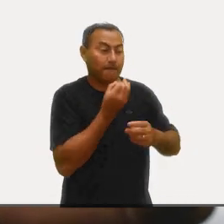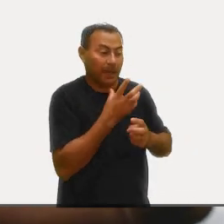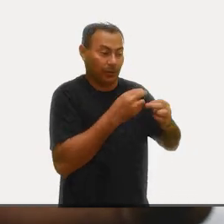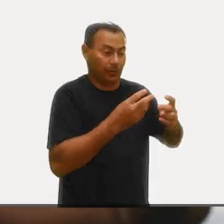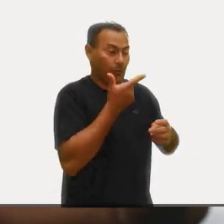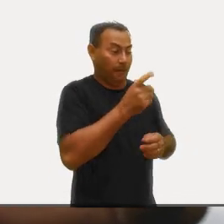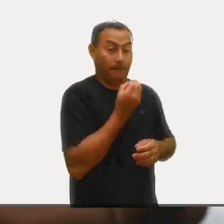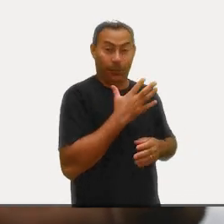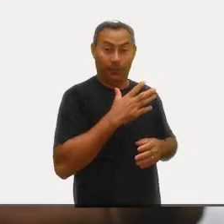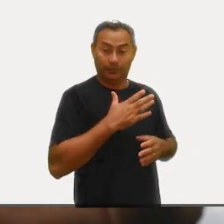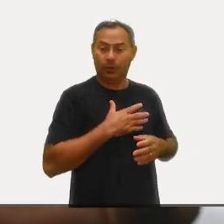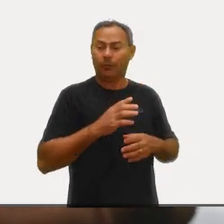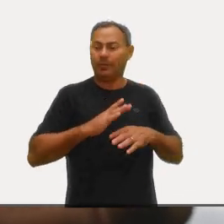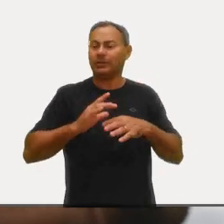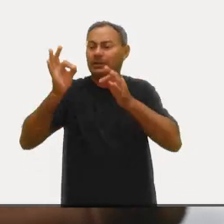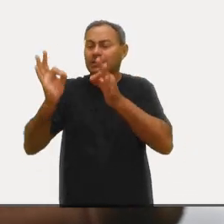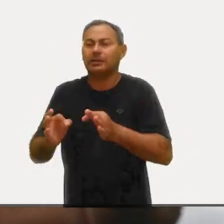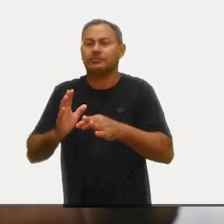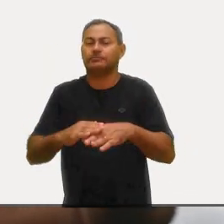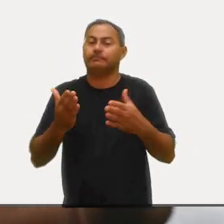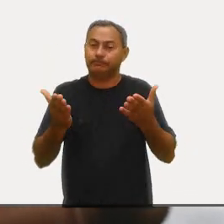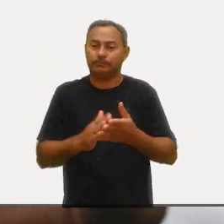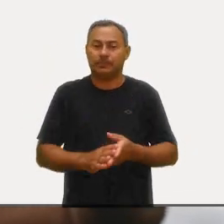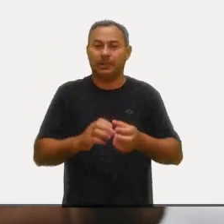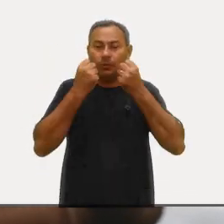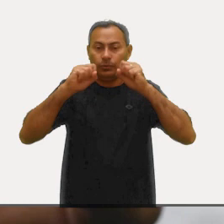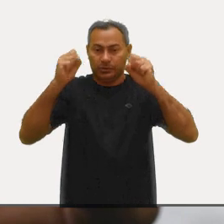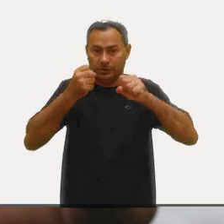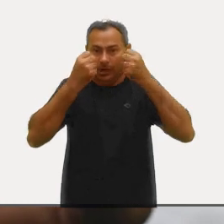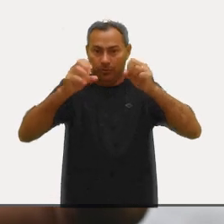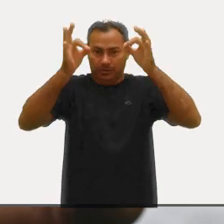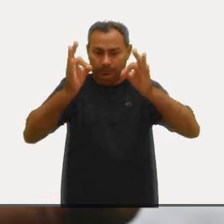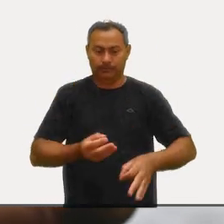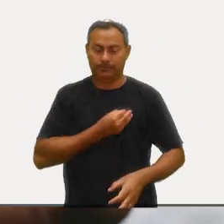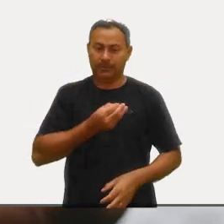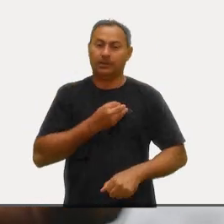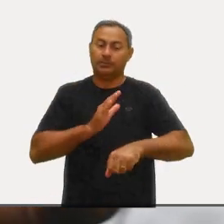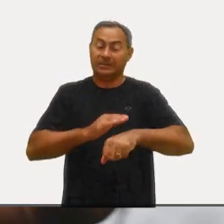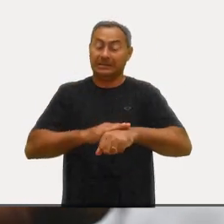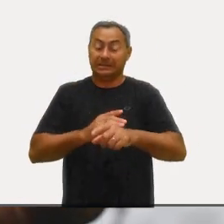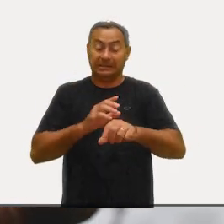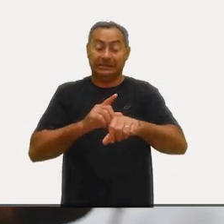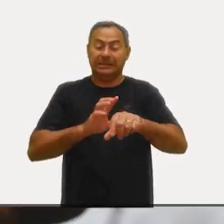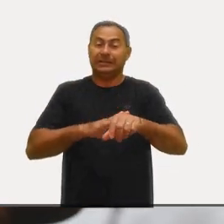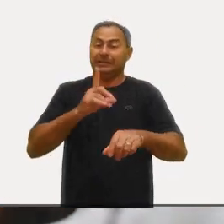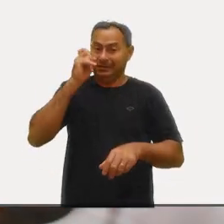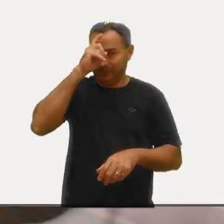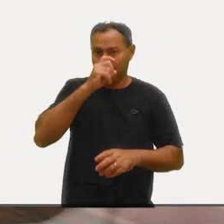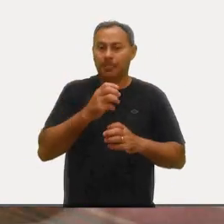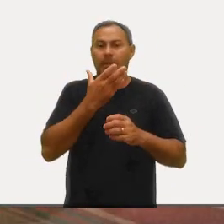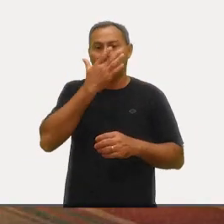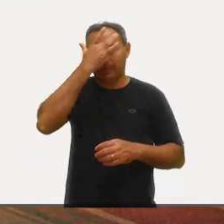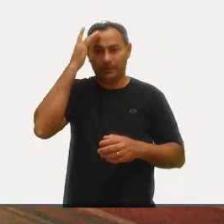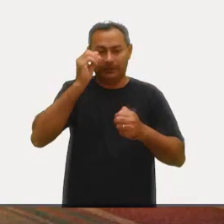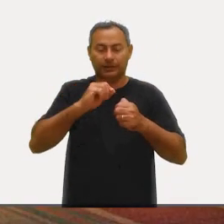que é certo? Que é mais difícil e custoso, hein? Como ele era uma pessoa íntegra, ele estava vivendo um dilema.